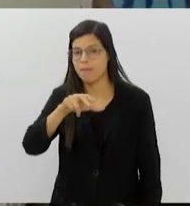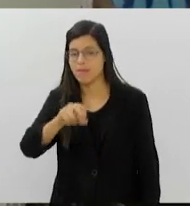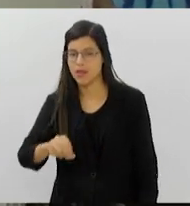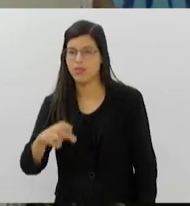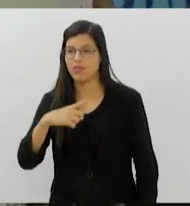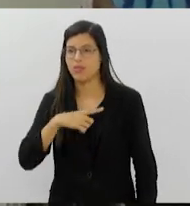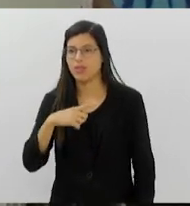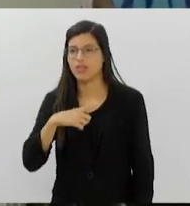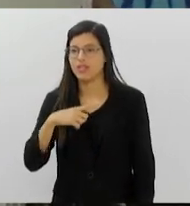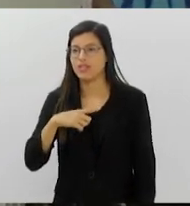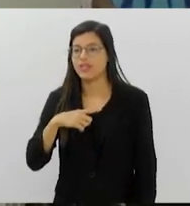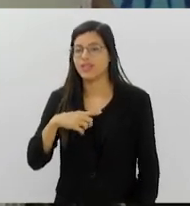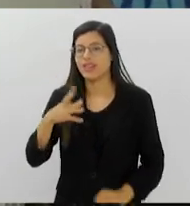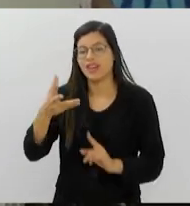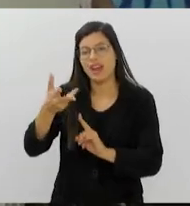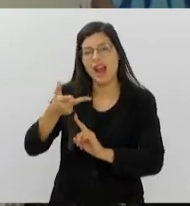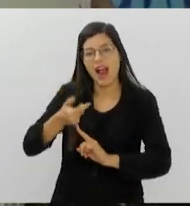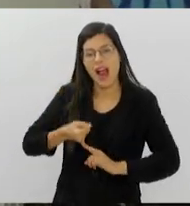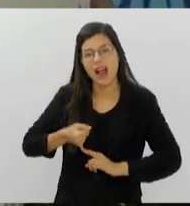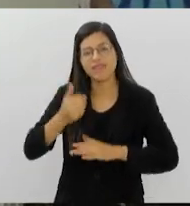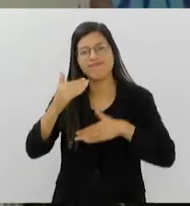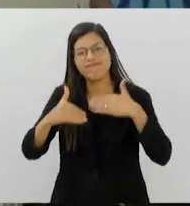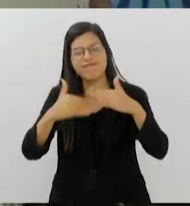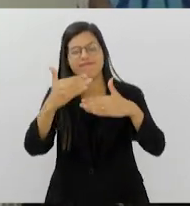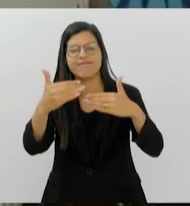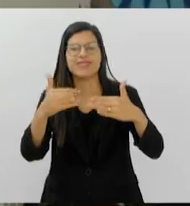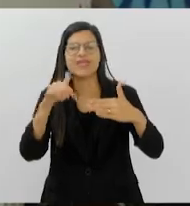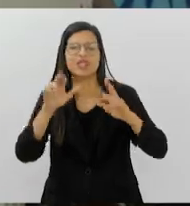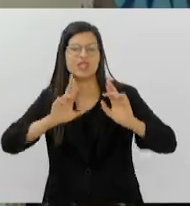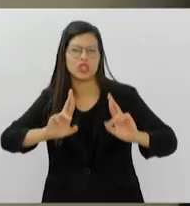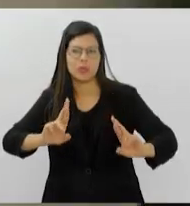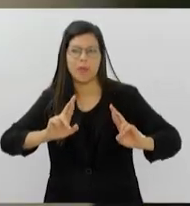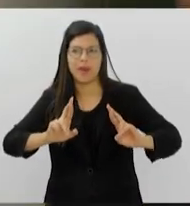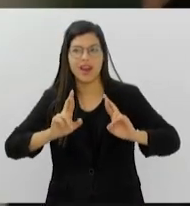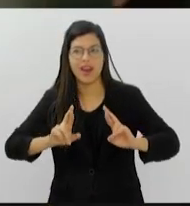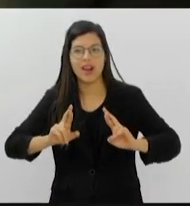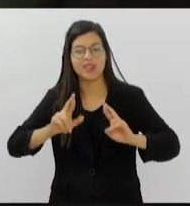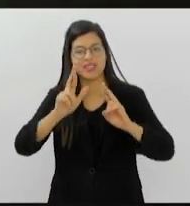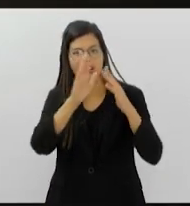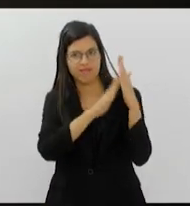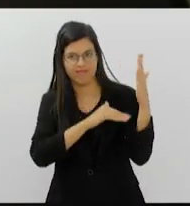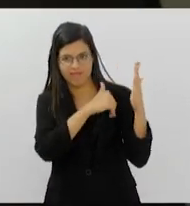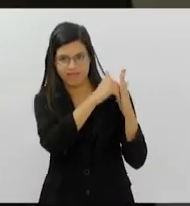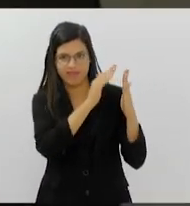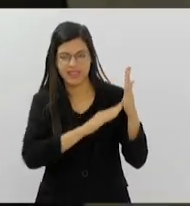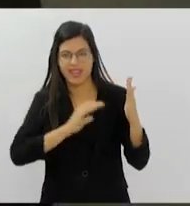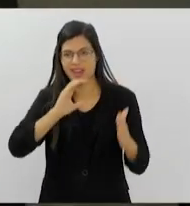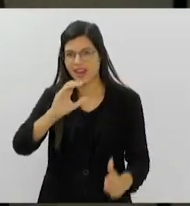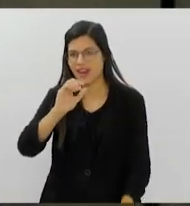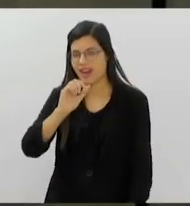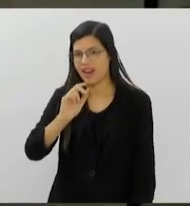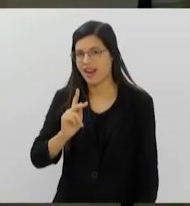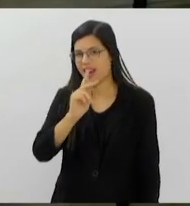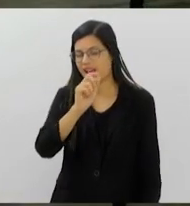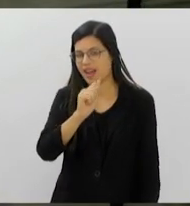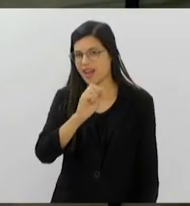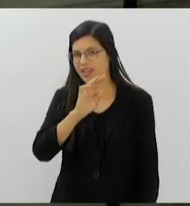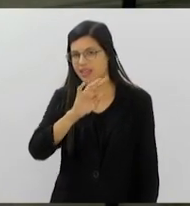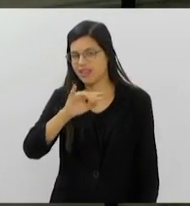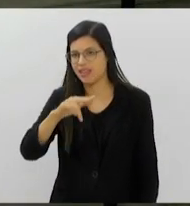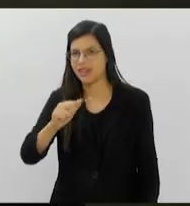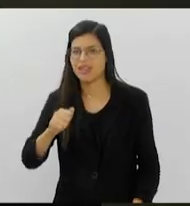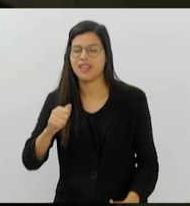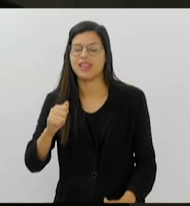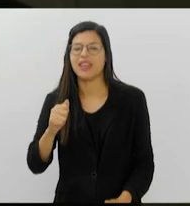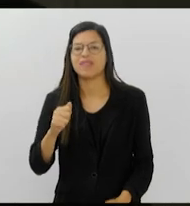tem a arte como amuleto de desenvolvimento e esperança. Ele pintou o quadro Katrina, inspirado na cultura